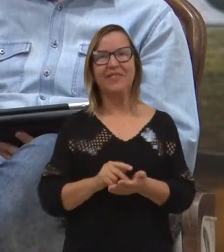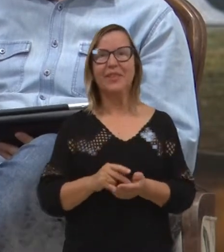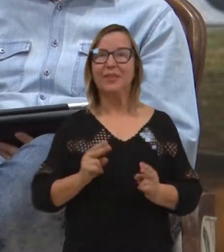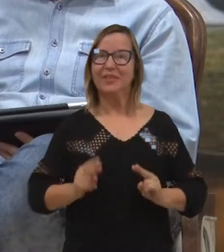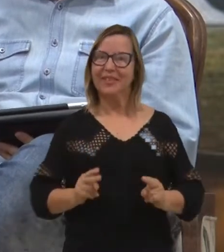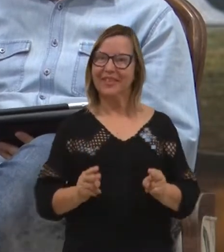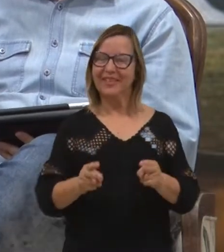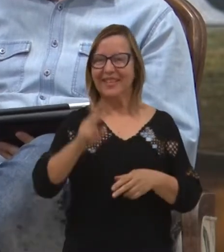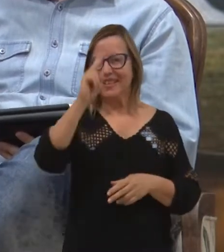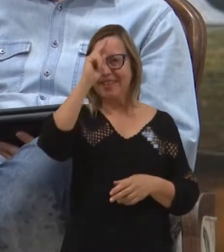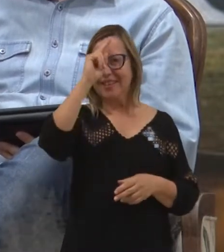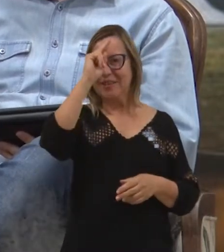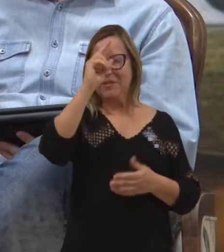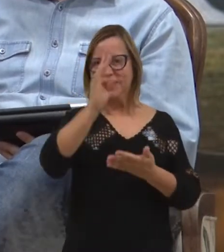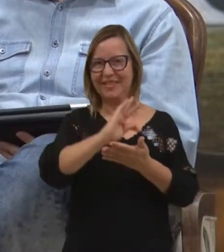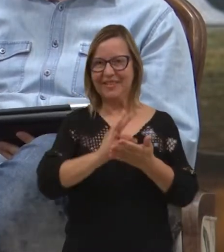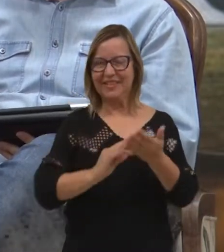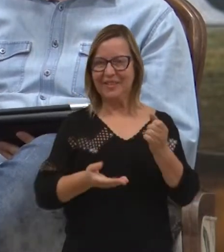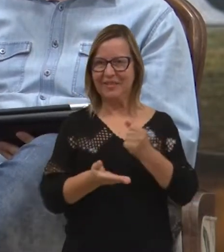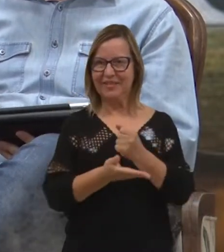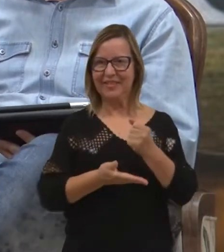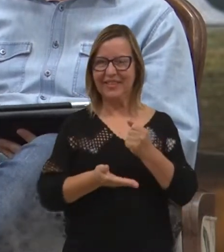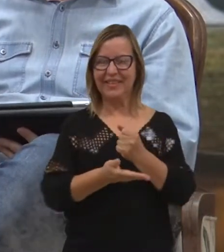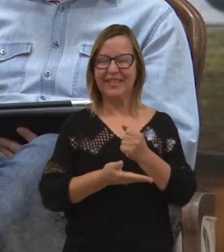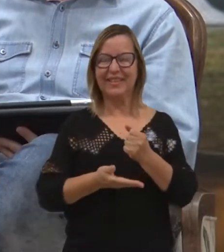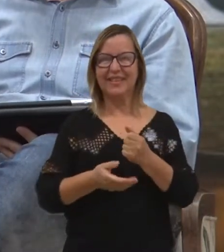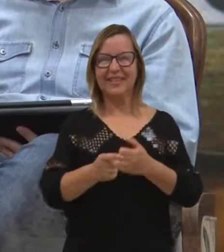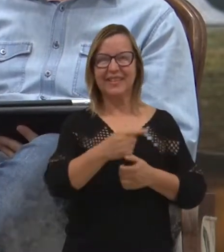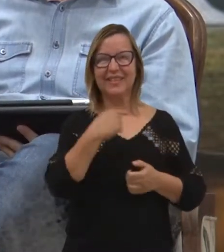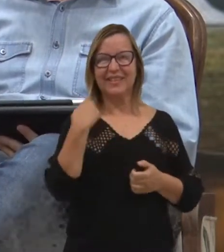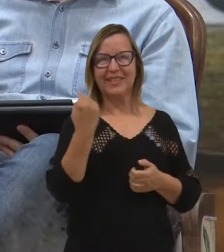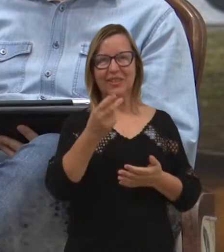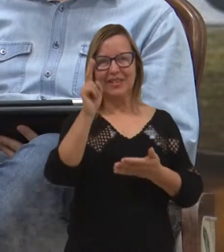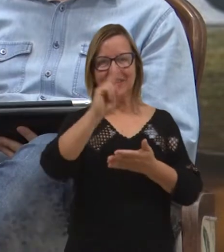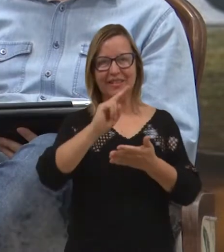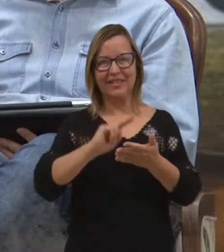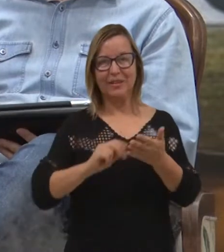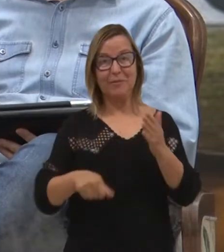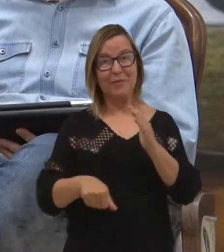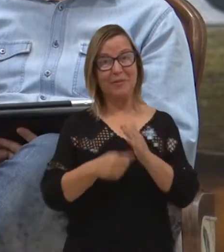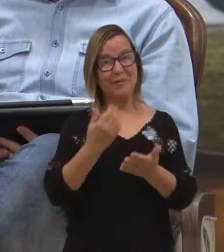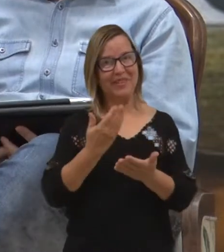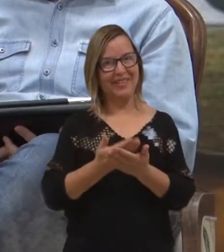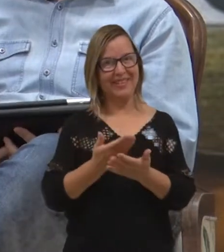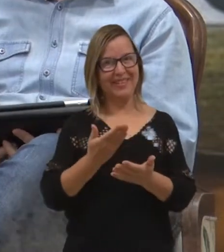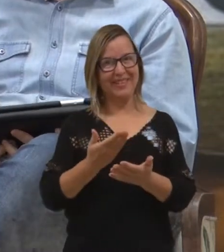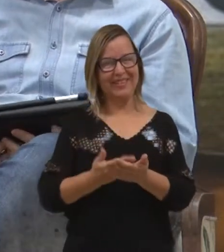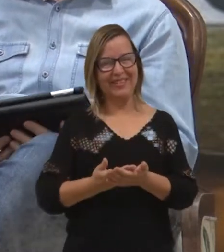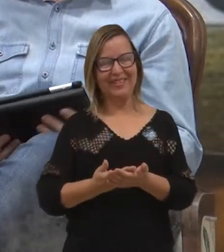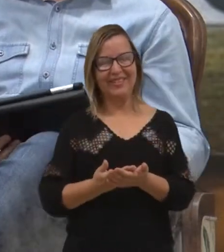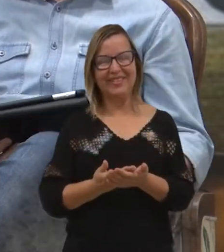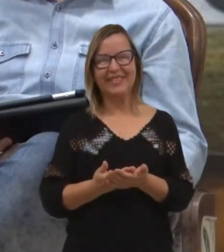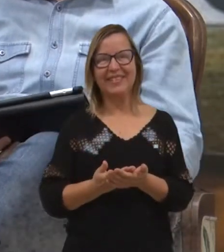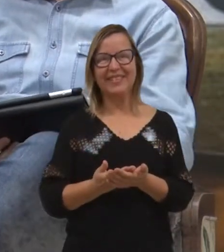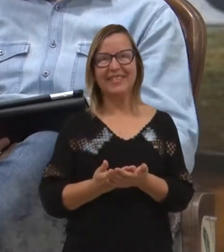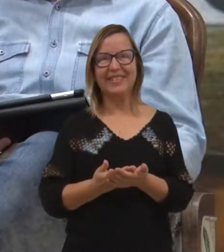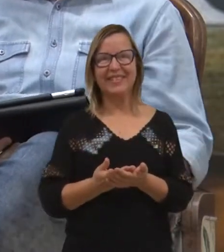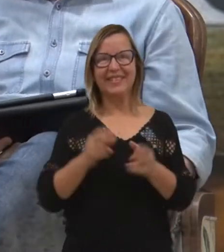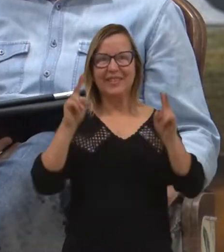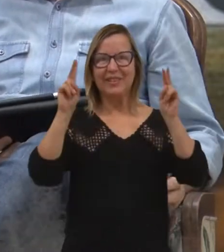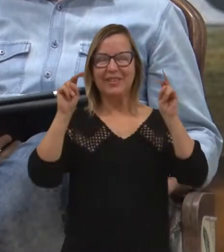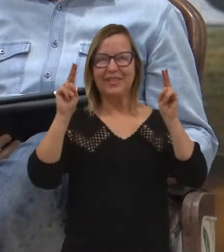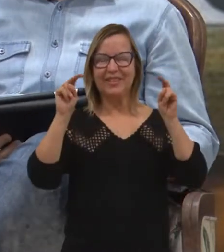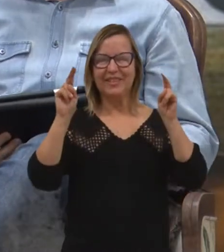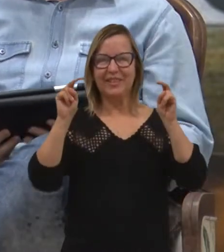continuar e vamos lembrar do texto base que nós lemos no primeiro estudo, que o título ficou